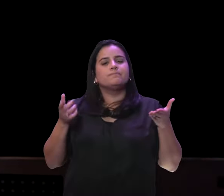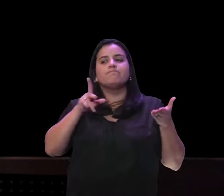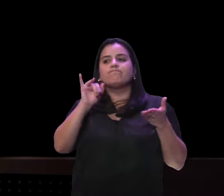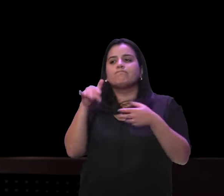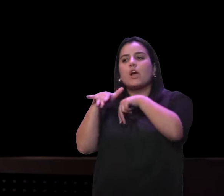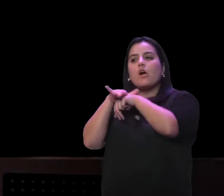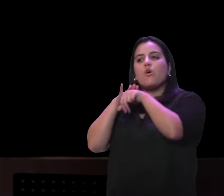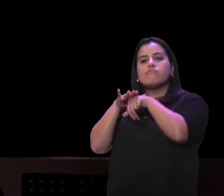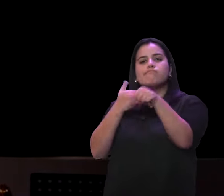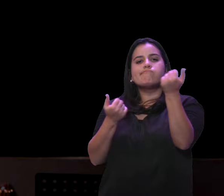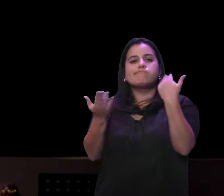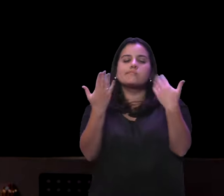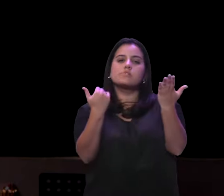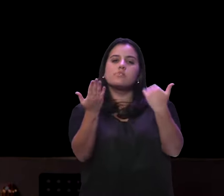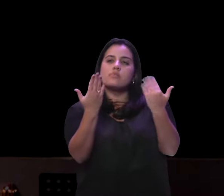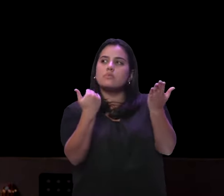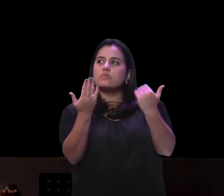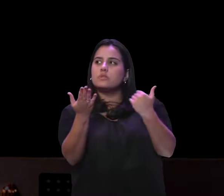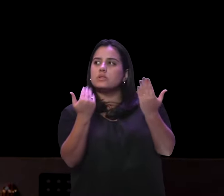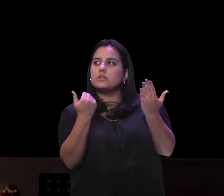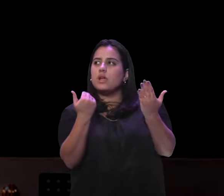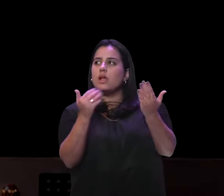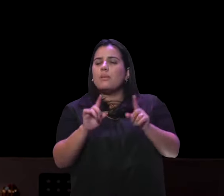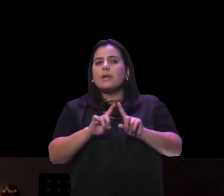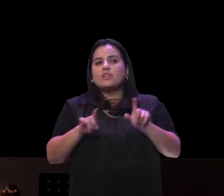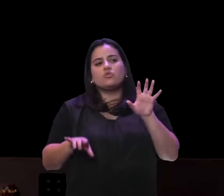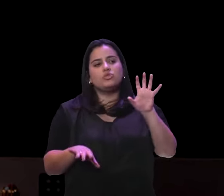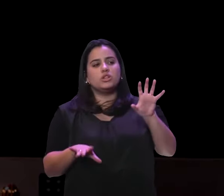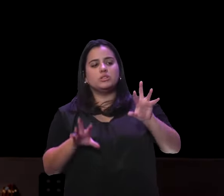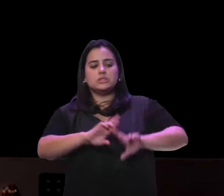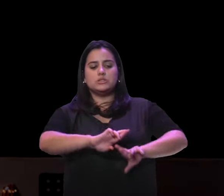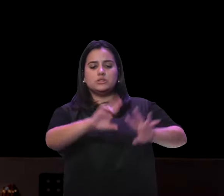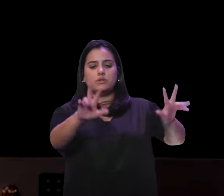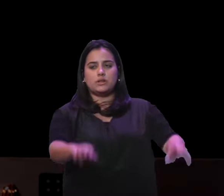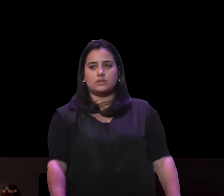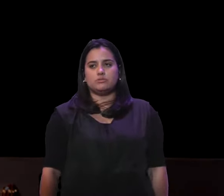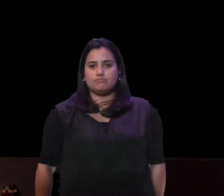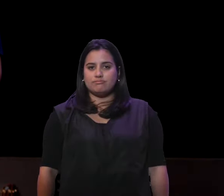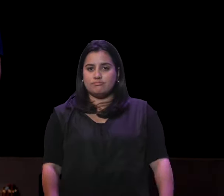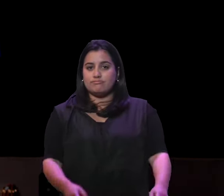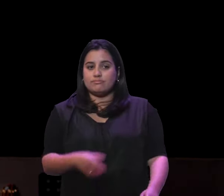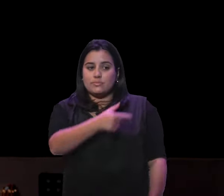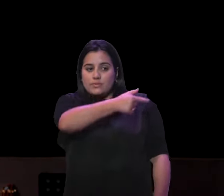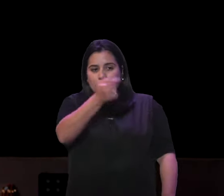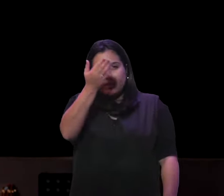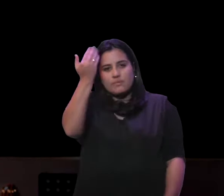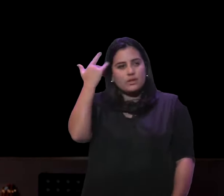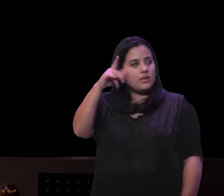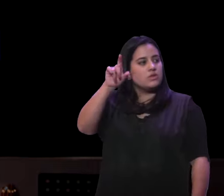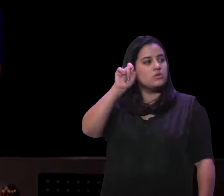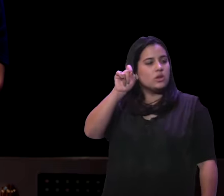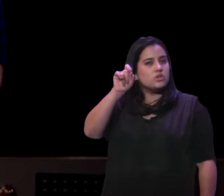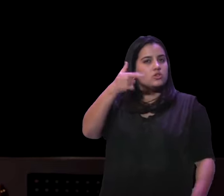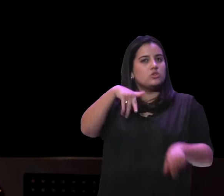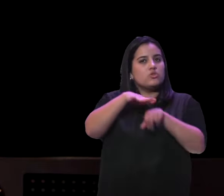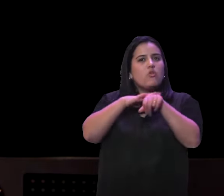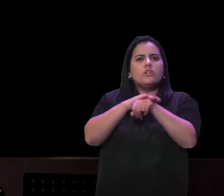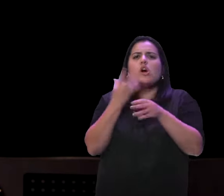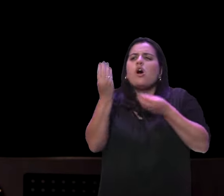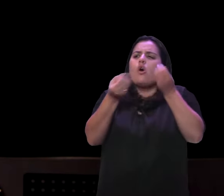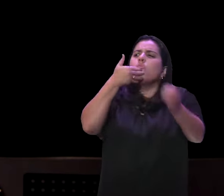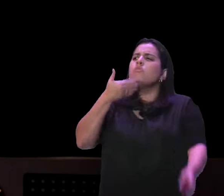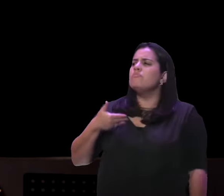conversar um pouco sobre isso, só que de maneira um pouco diferente. Nas últimas semanas a gente falou como melhorar